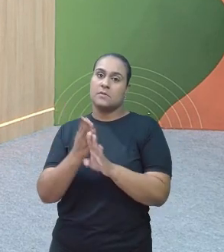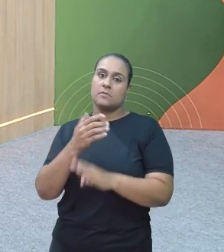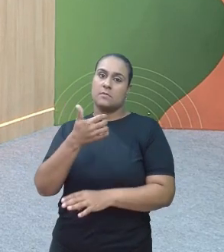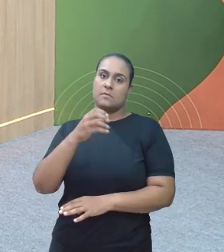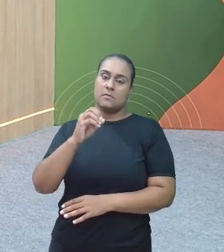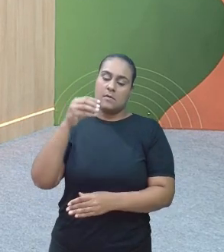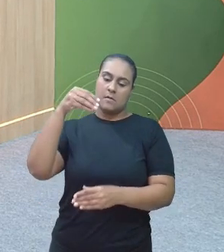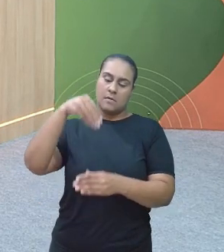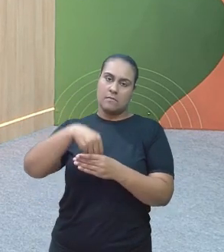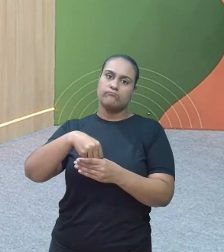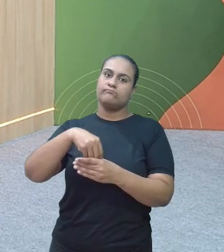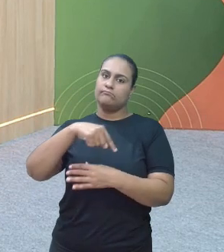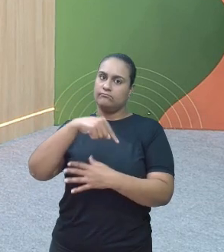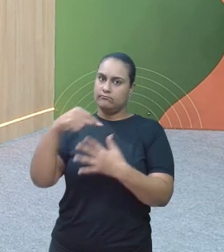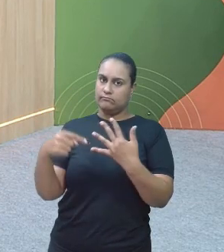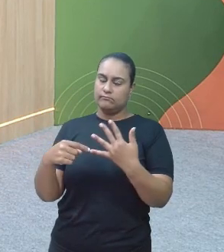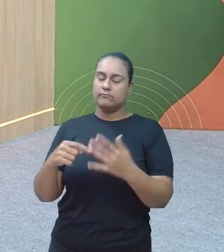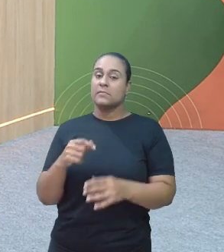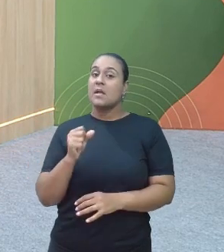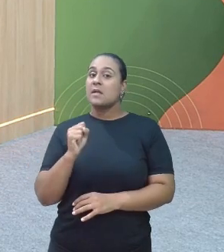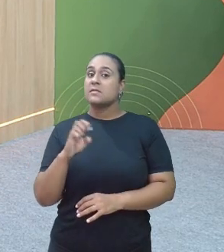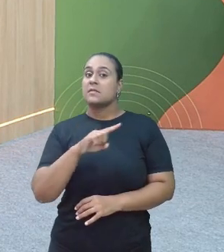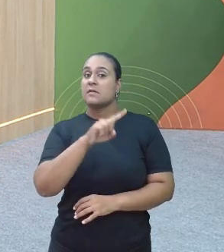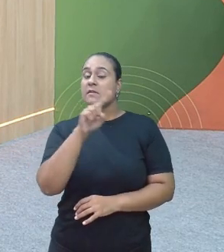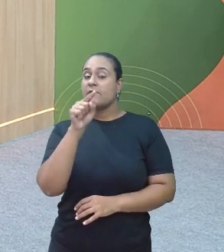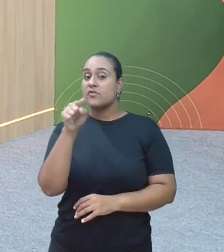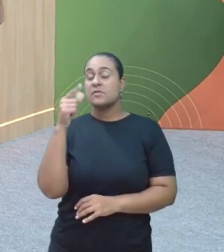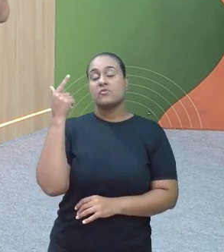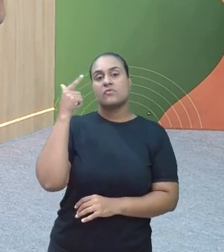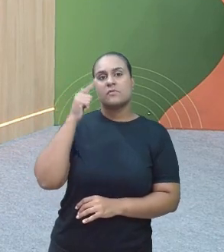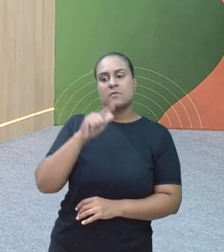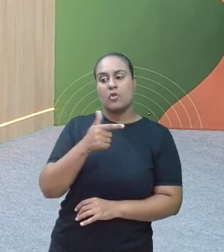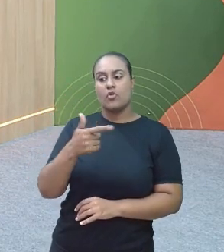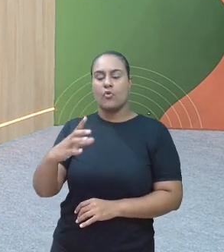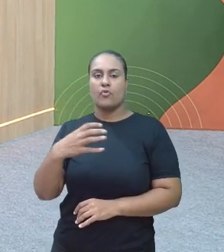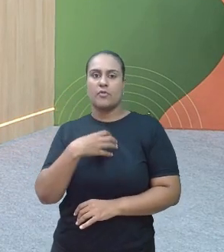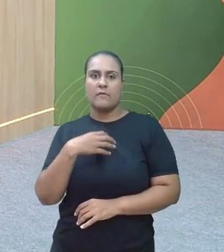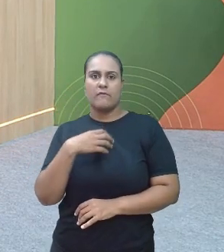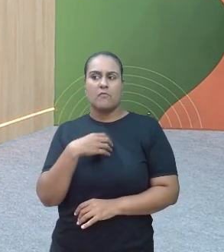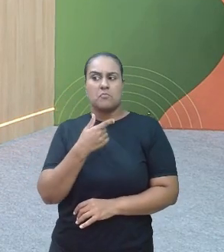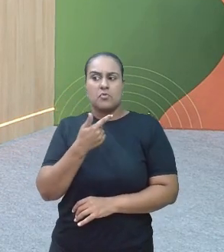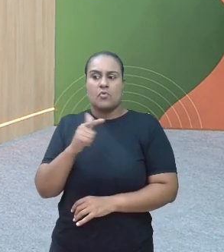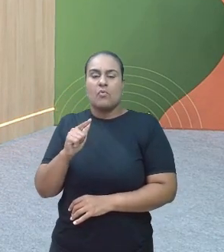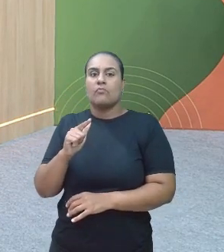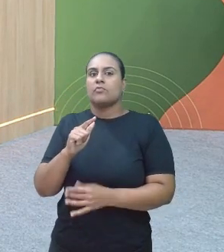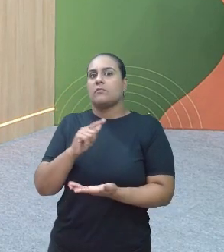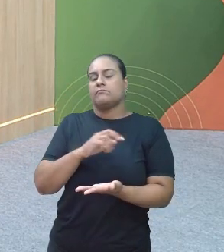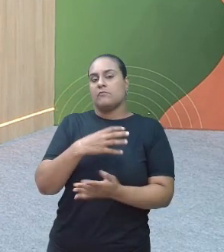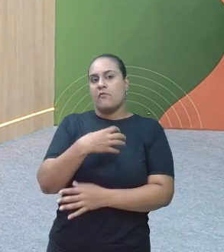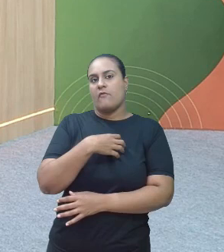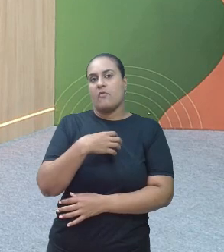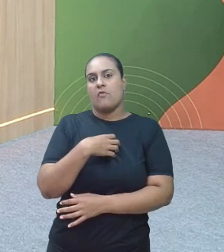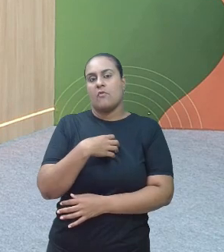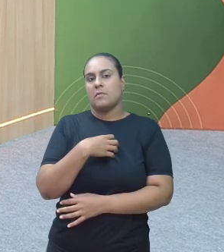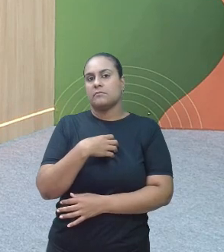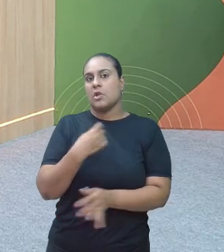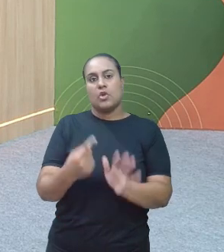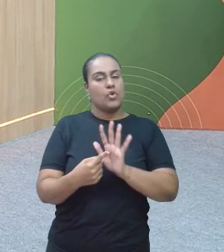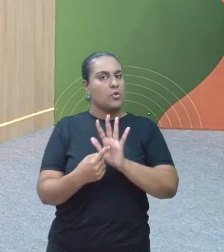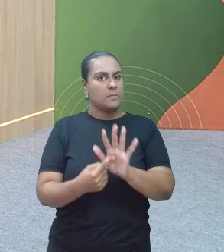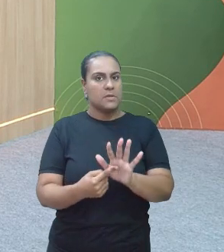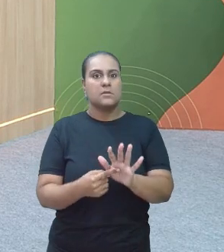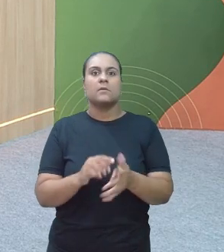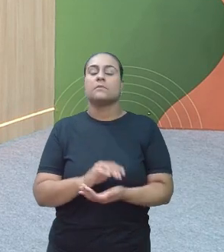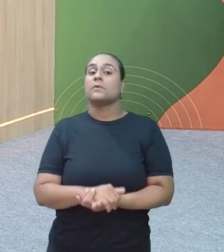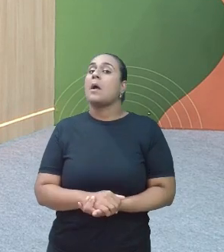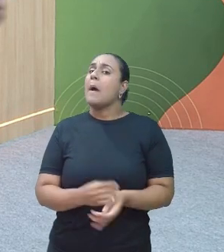10º elemento. Se vocês conseguiram fazer de outra forma ou de outras formas que não foi apresentada aqui na sala, apresenta a